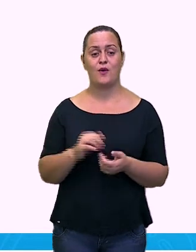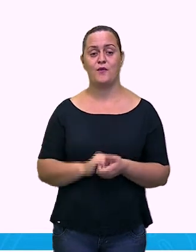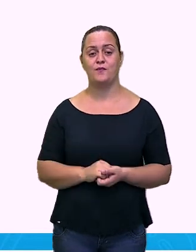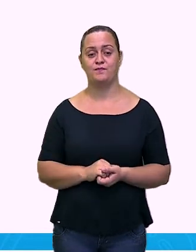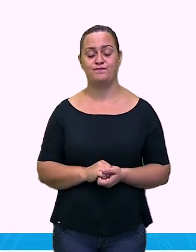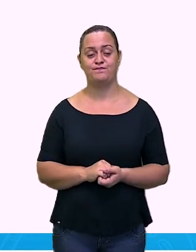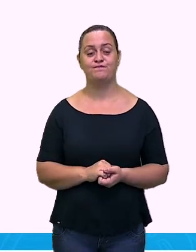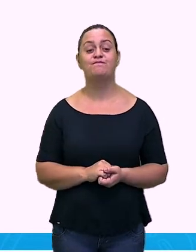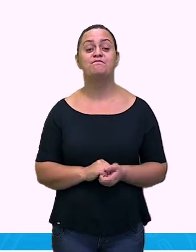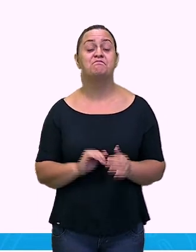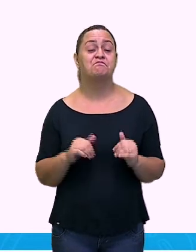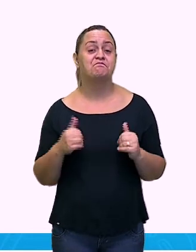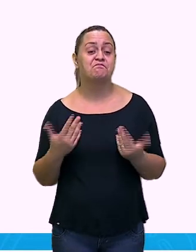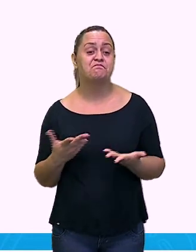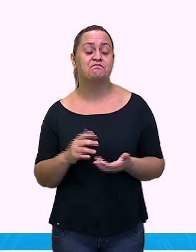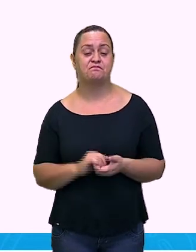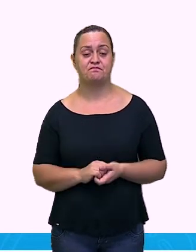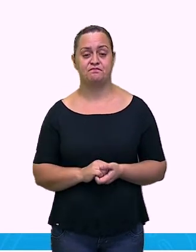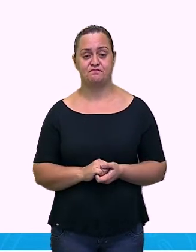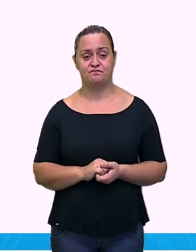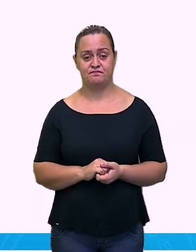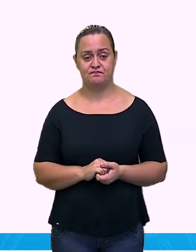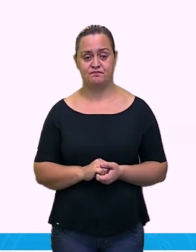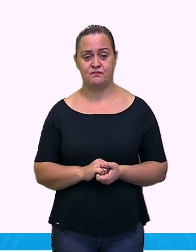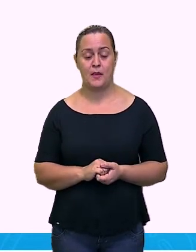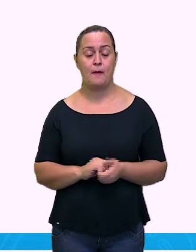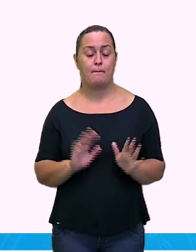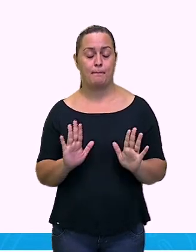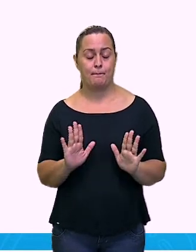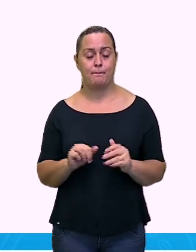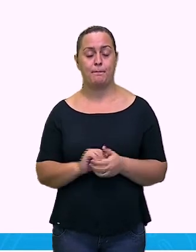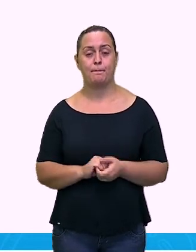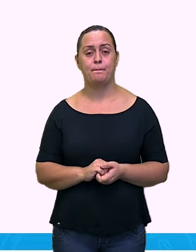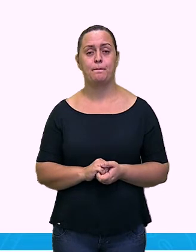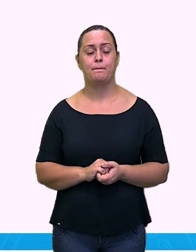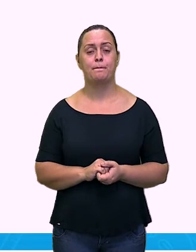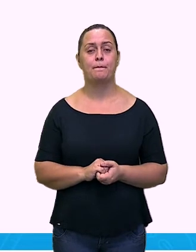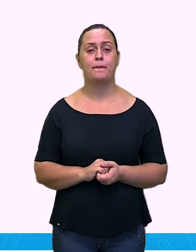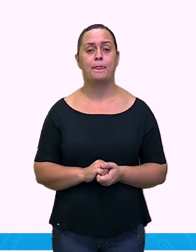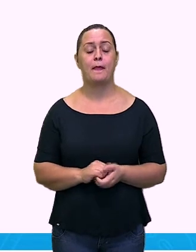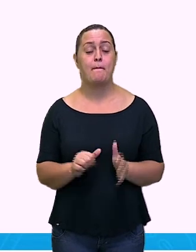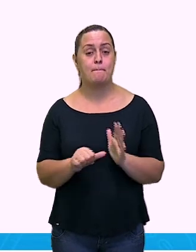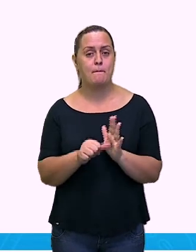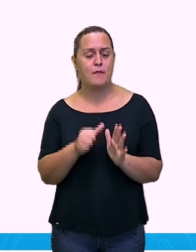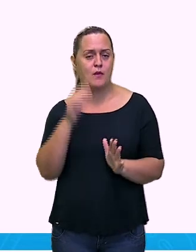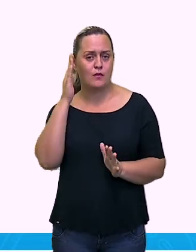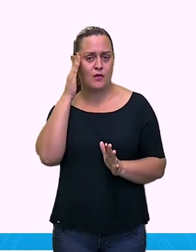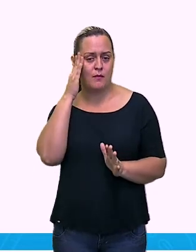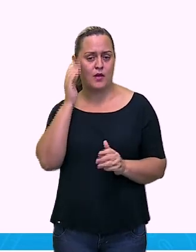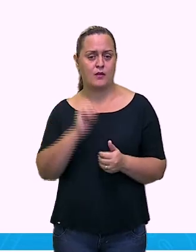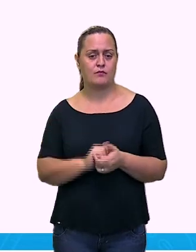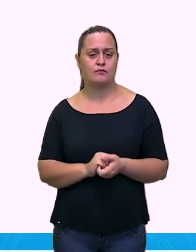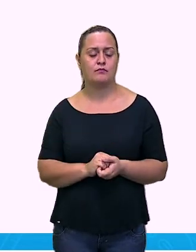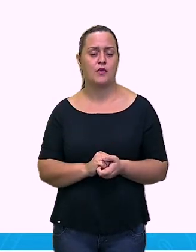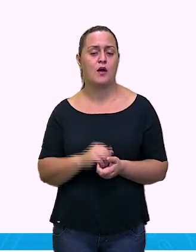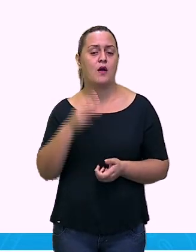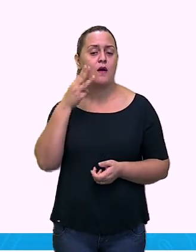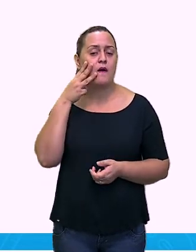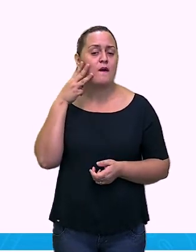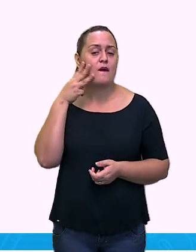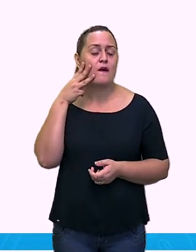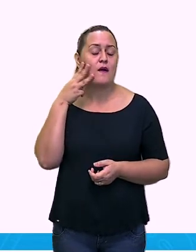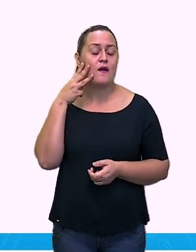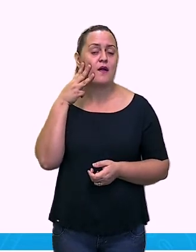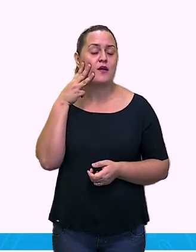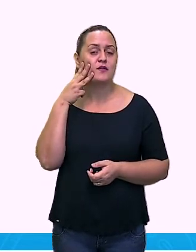complicou né Pera aí primeiro nós vamos saber Ó o Cascão tem quantos gols que